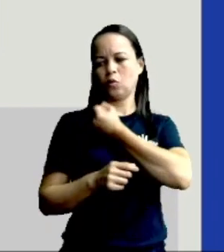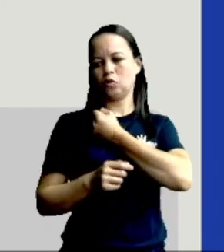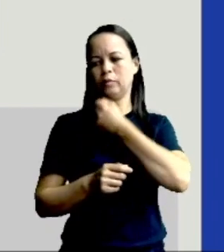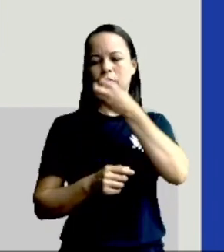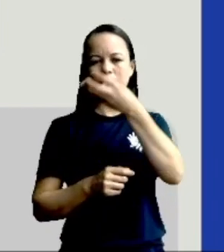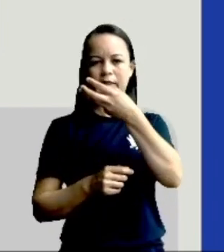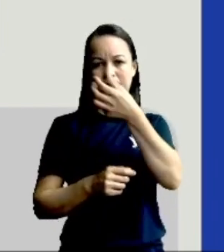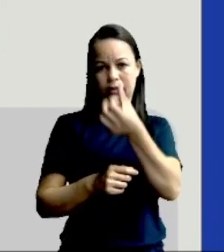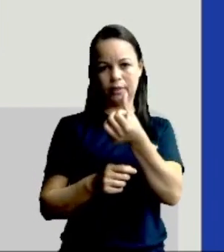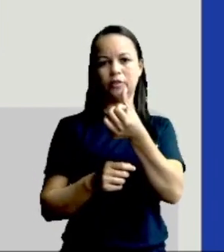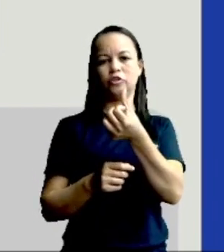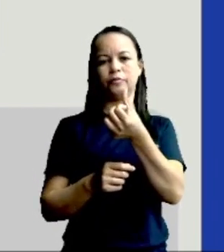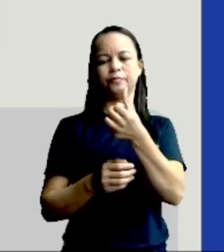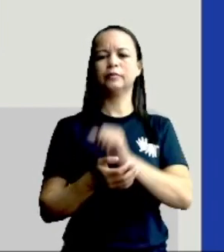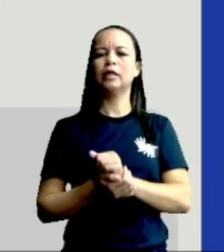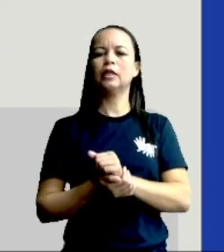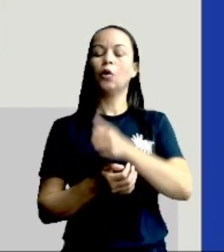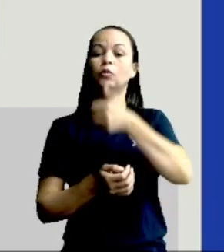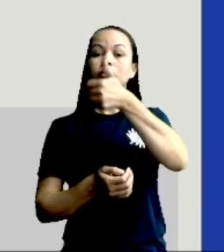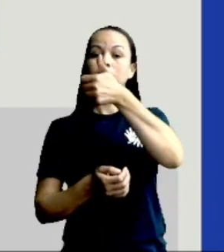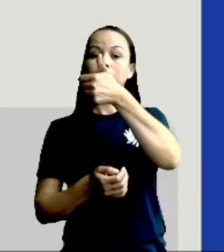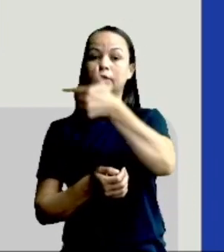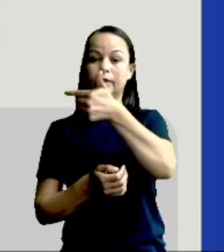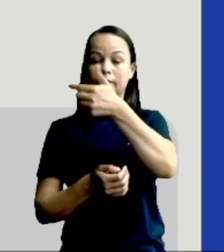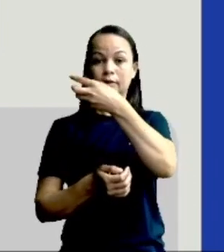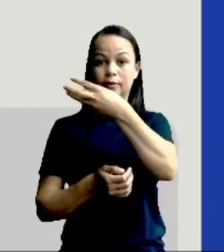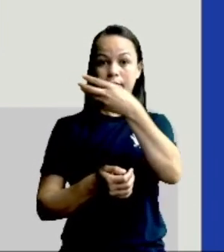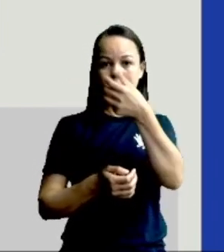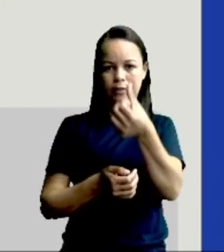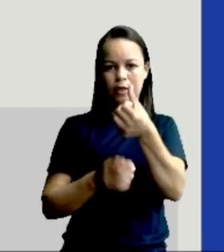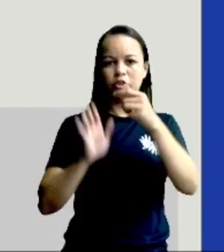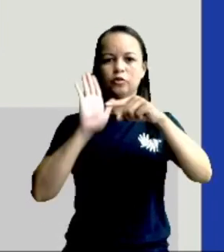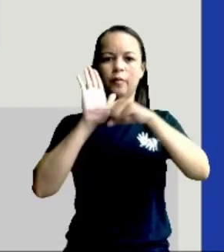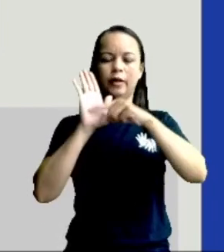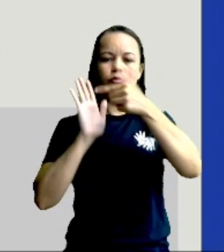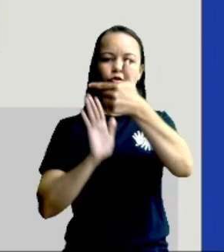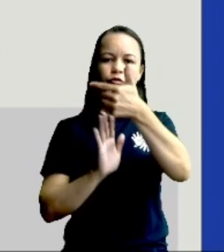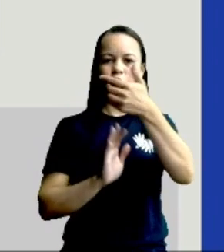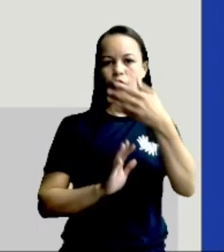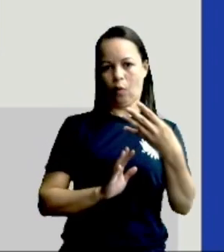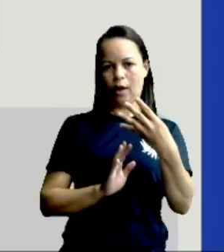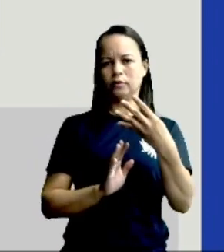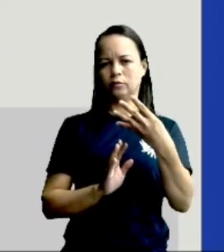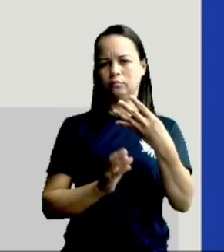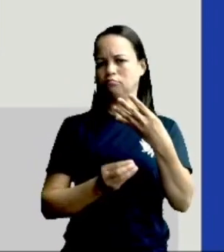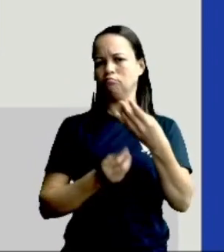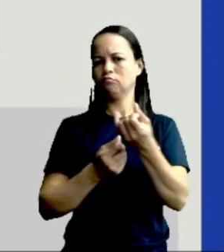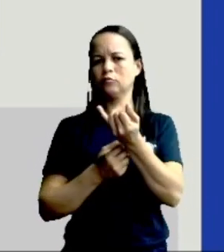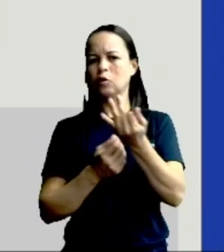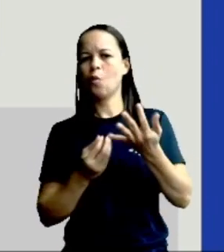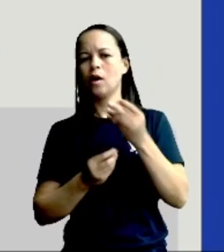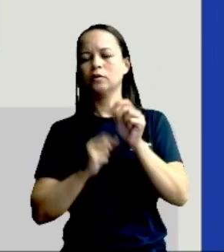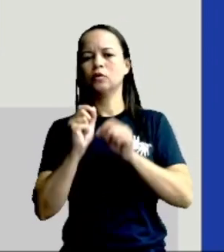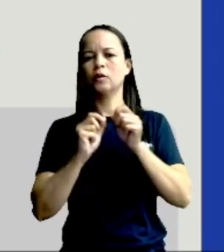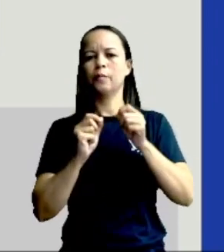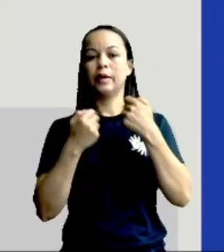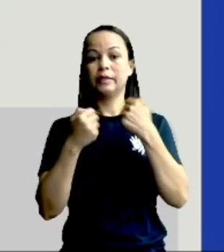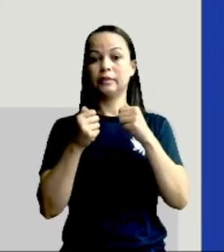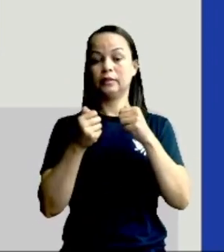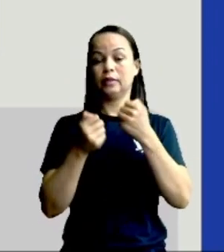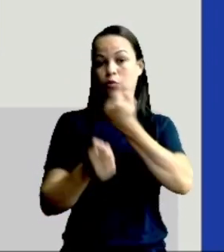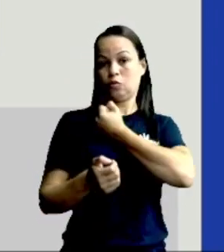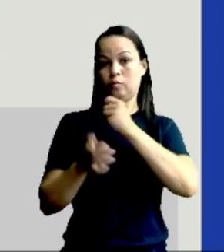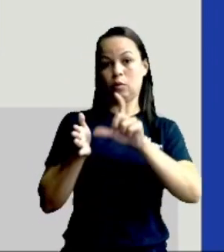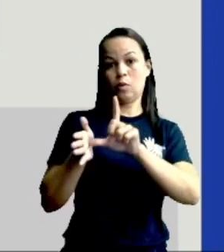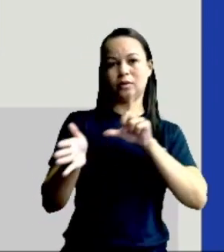processo. 36 menos 24. Eu dependo do termo anterior, tá? Para saber que regularidade